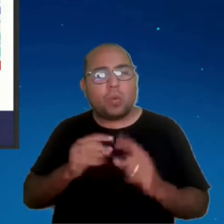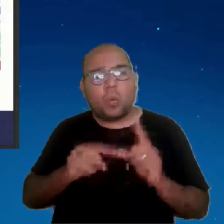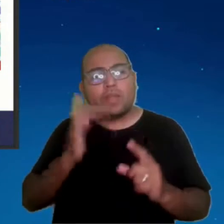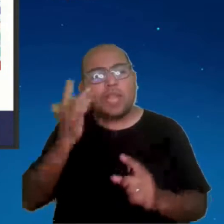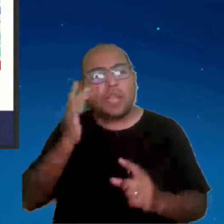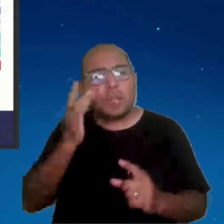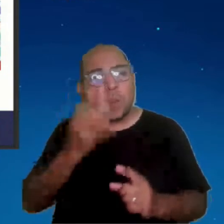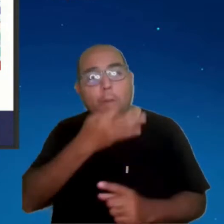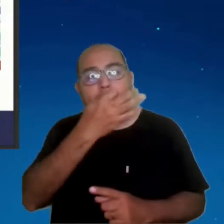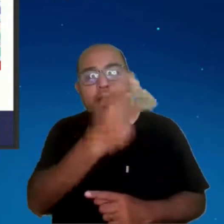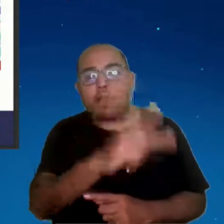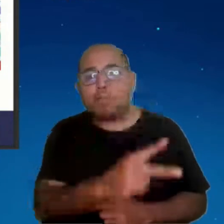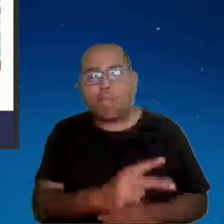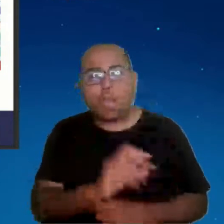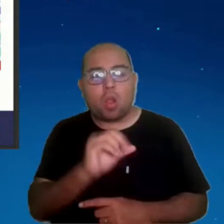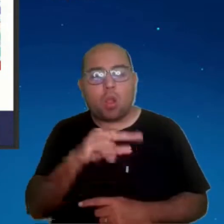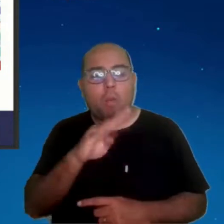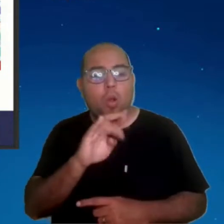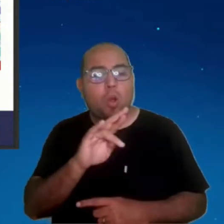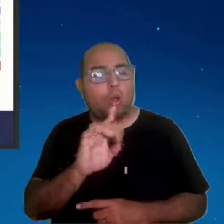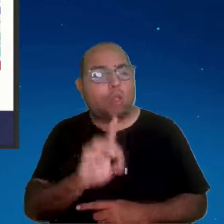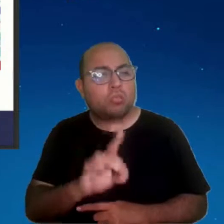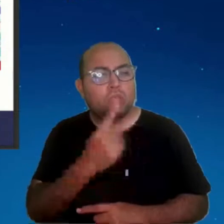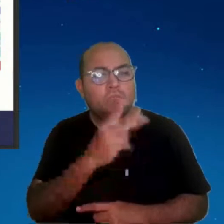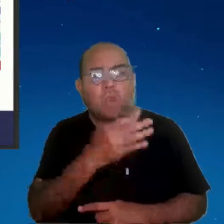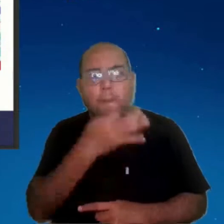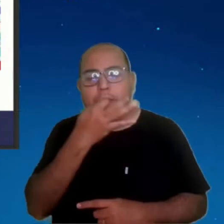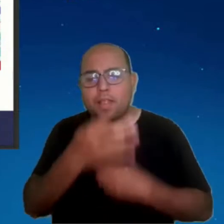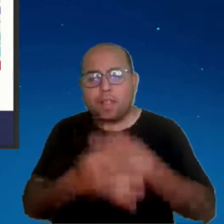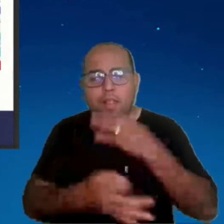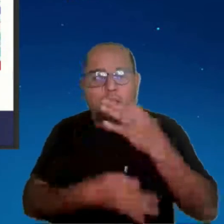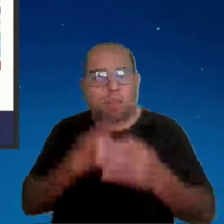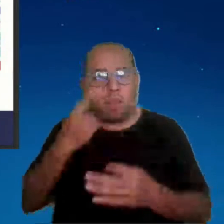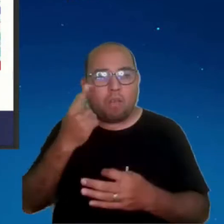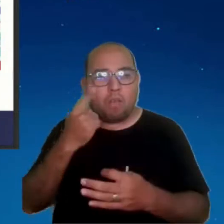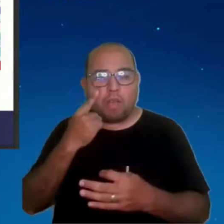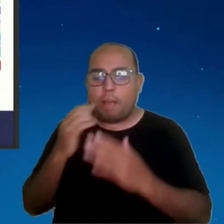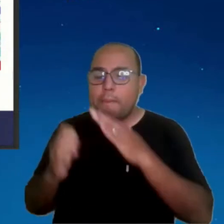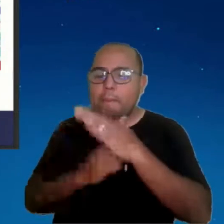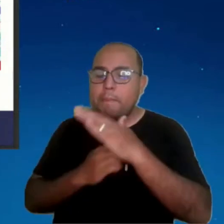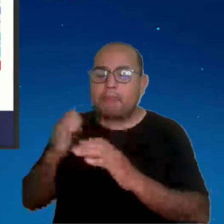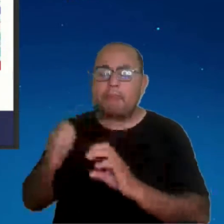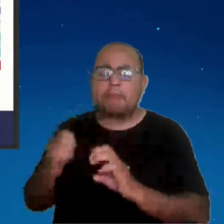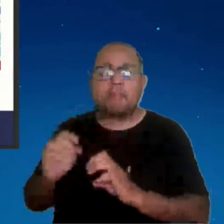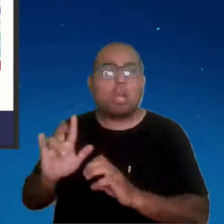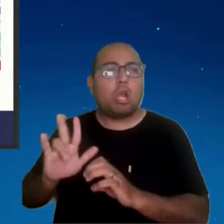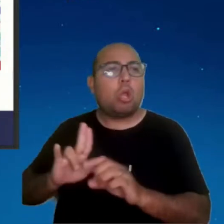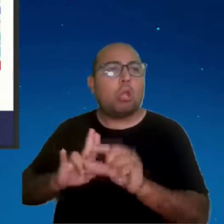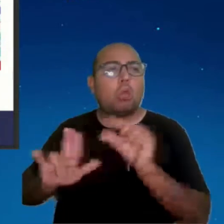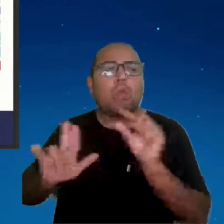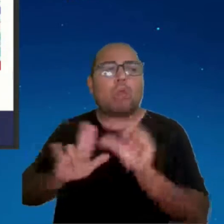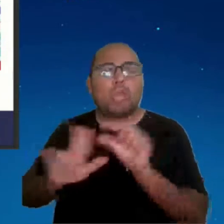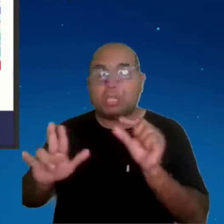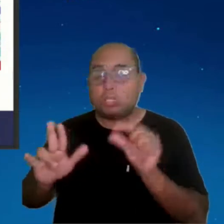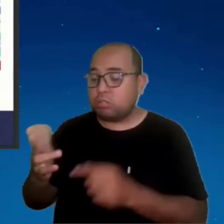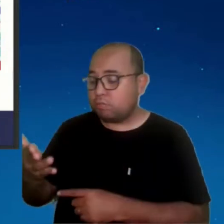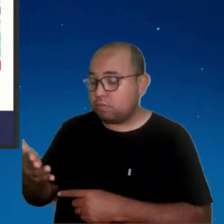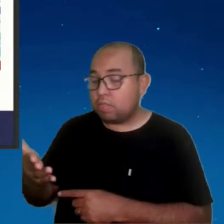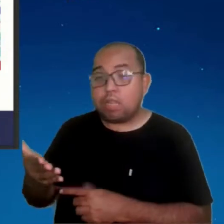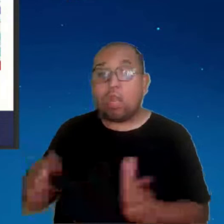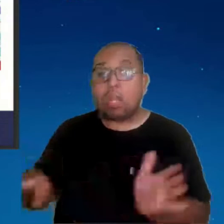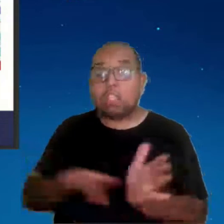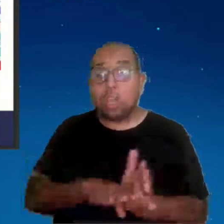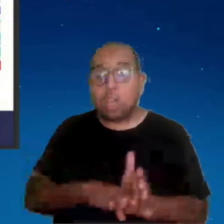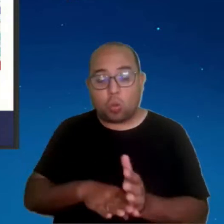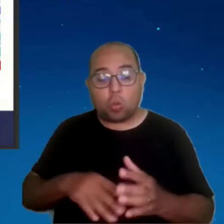Como é que foi o seu onboarding? Porque assim, eu vejo as empresas no LinkedIn, assim, a pessoa chegou, ela tem o crachá dela, ela tem